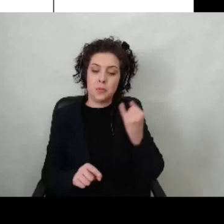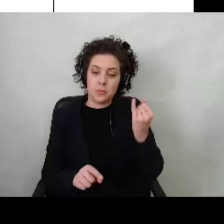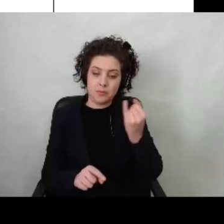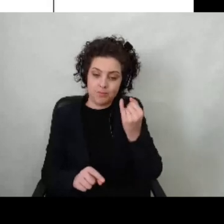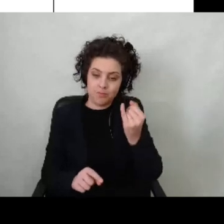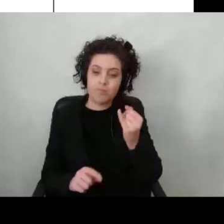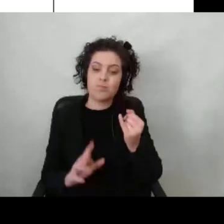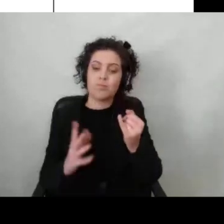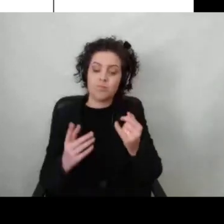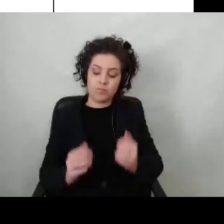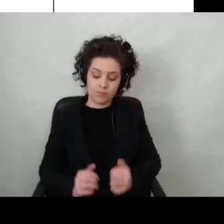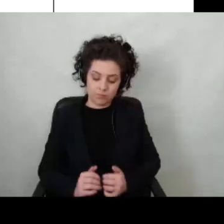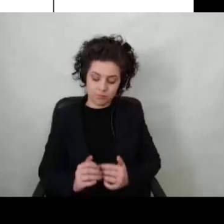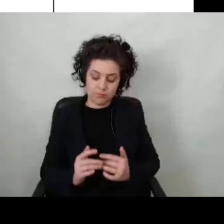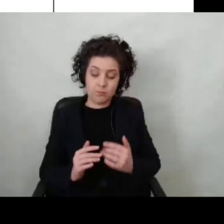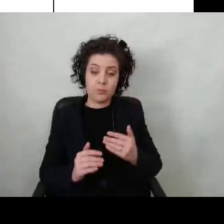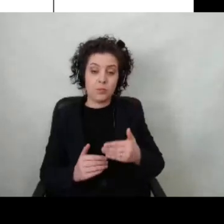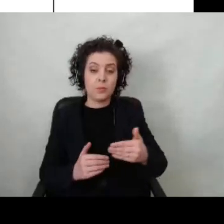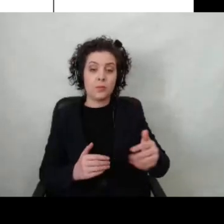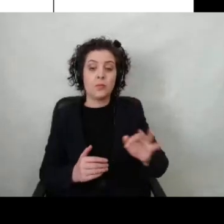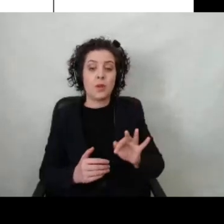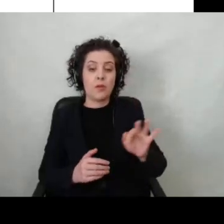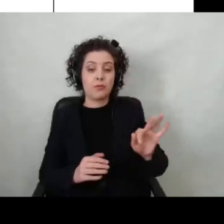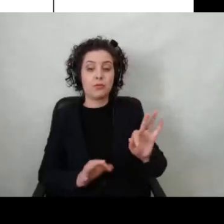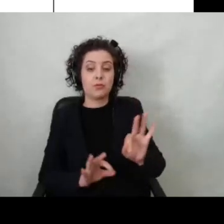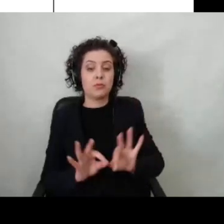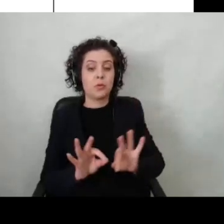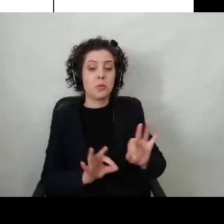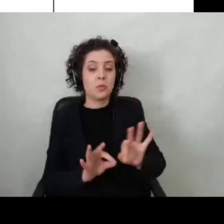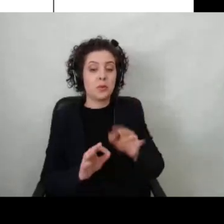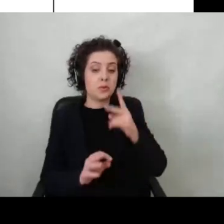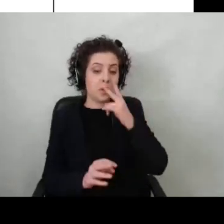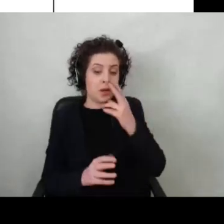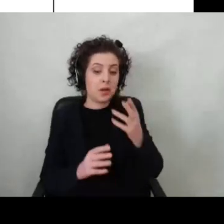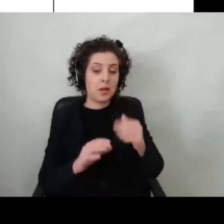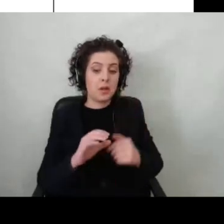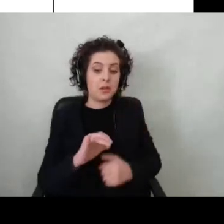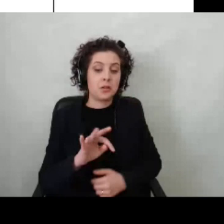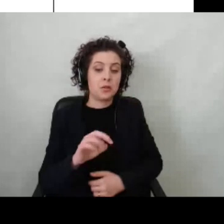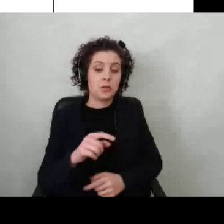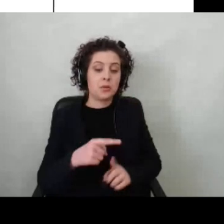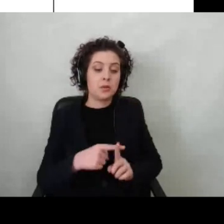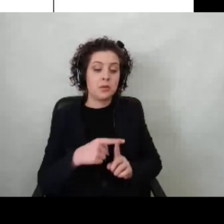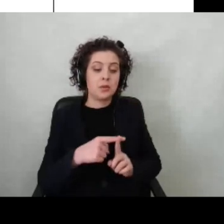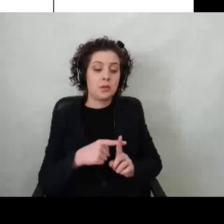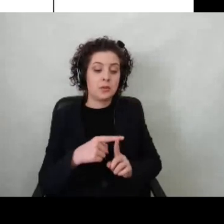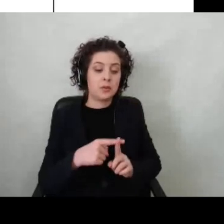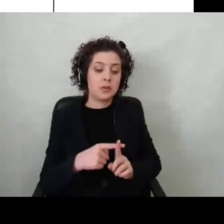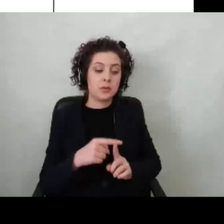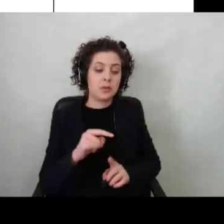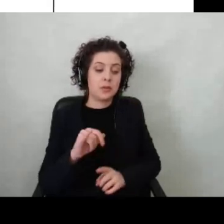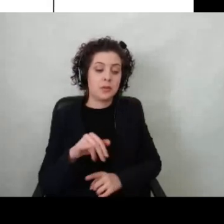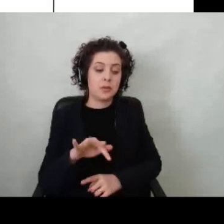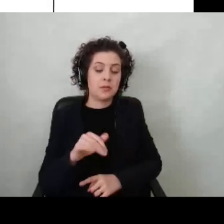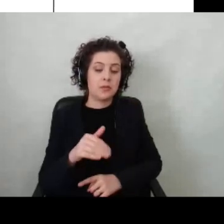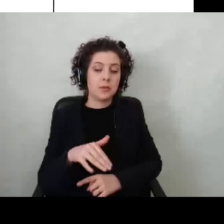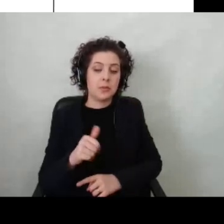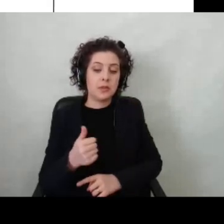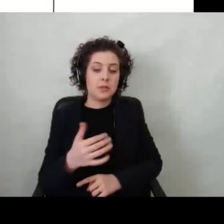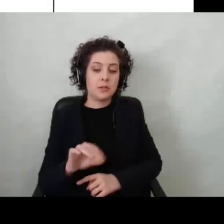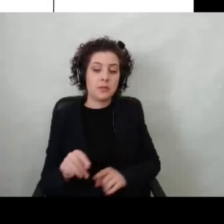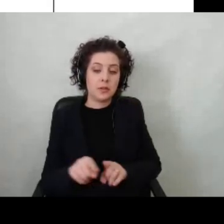Então, mais para frente nesse projeto a gente pretende dosar citocinas inflamatórias, né, e também o efeito do